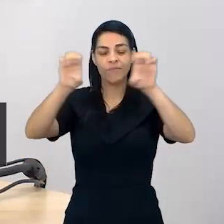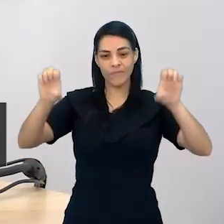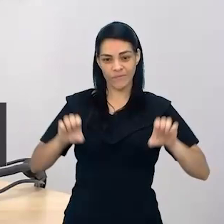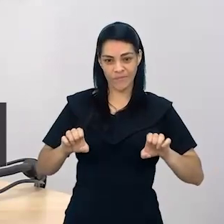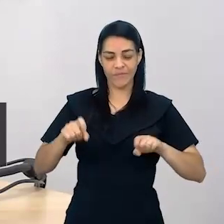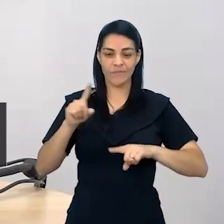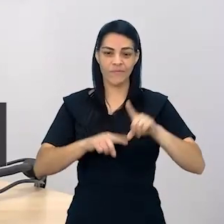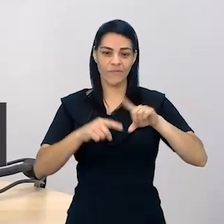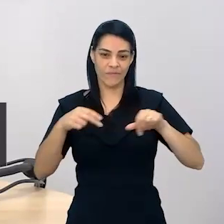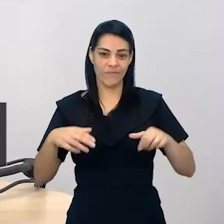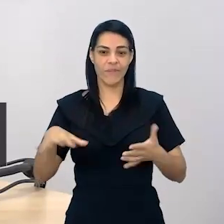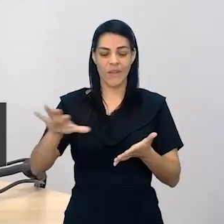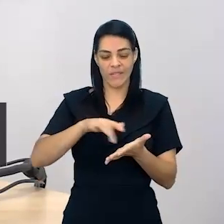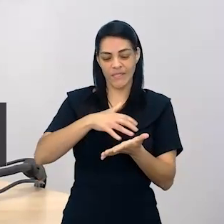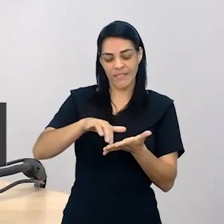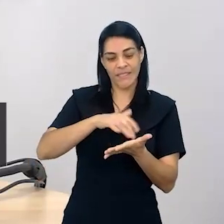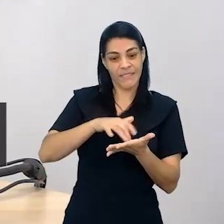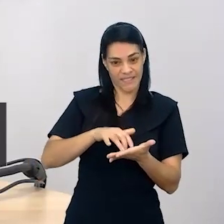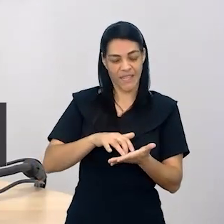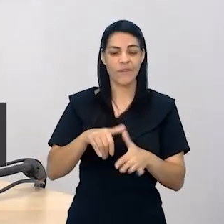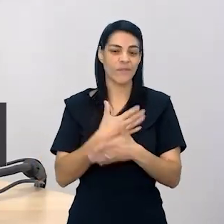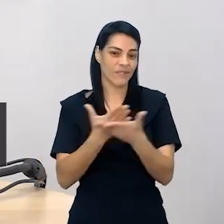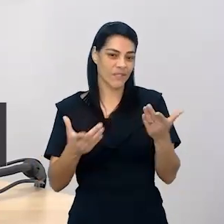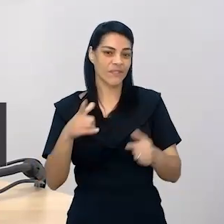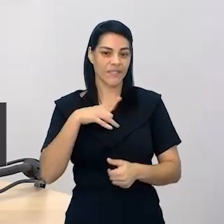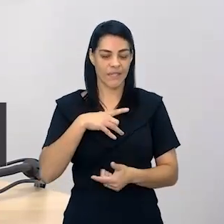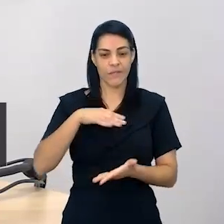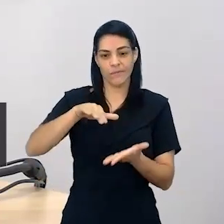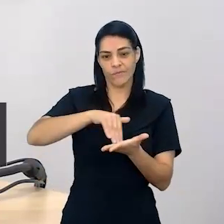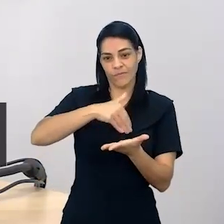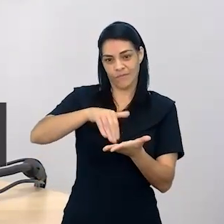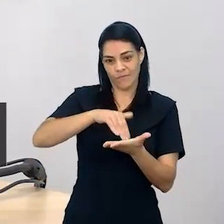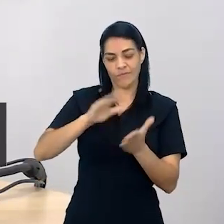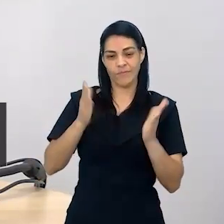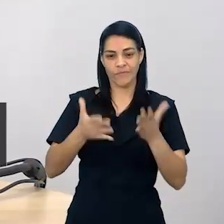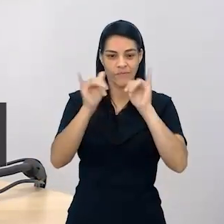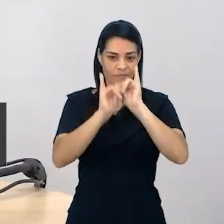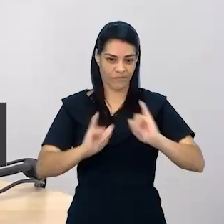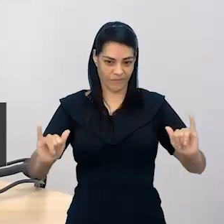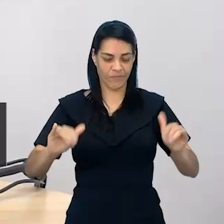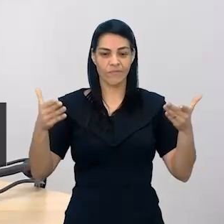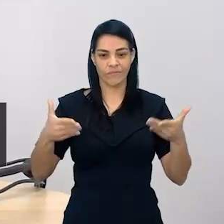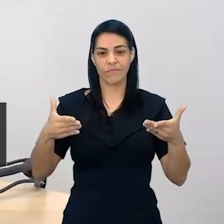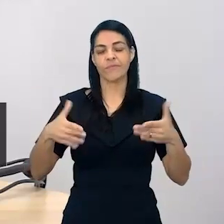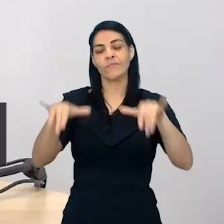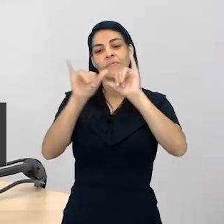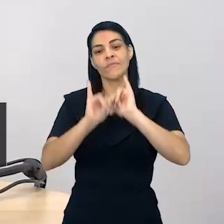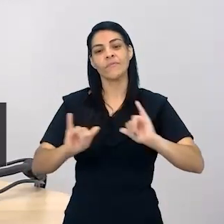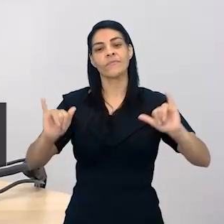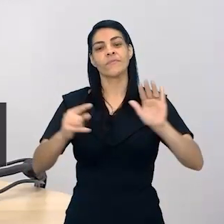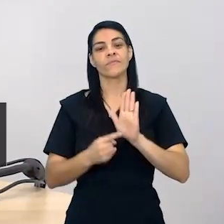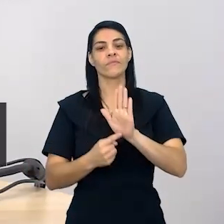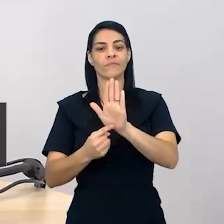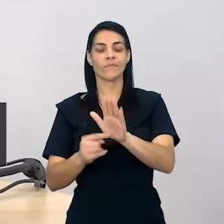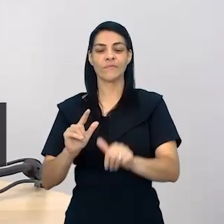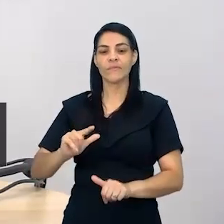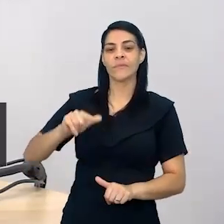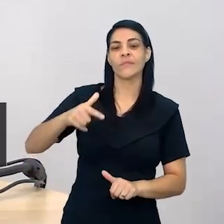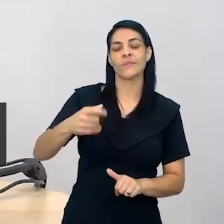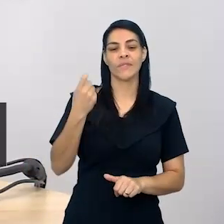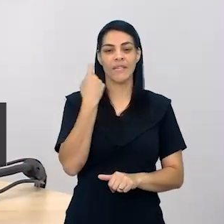então o material digital aí que o secretário anunciou agora a gente vai apresentar para vocês na próxima sexta-feira